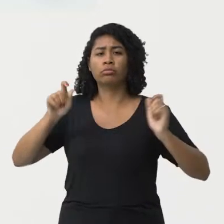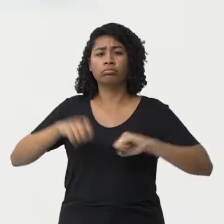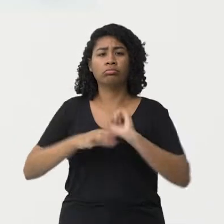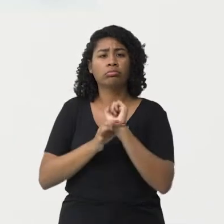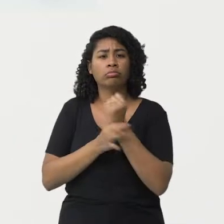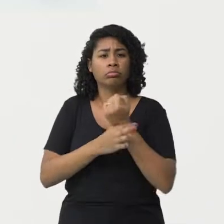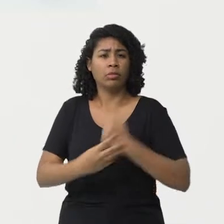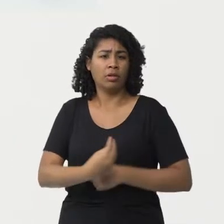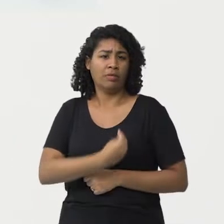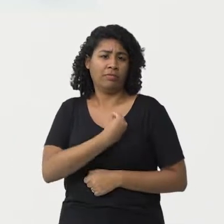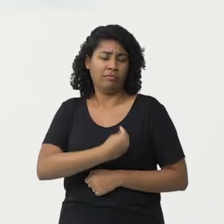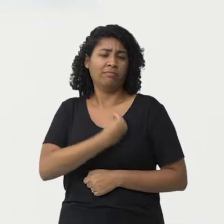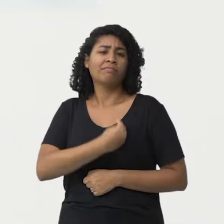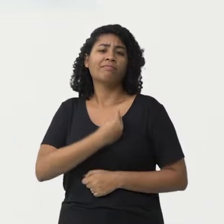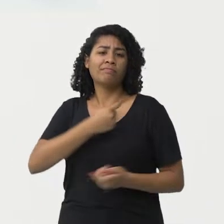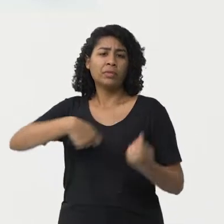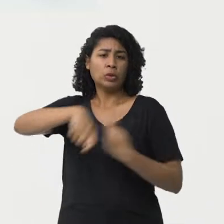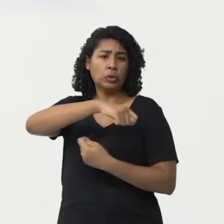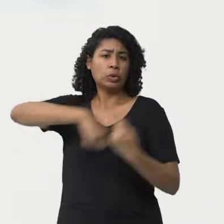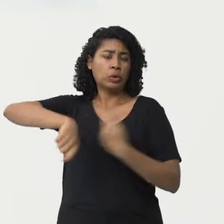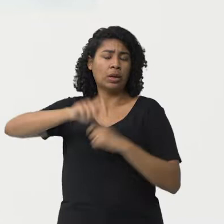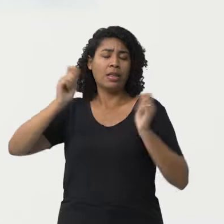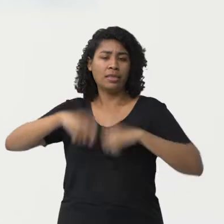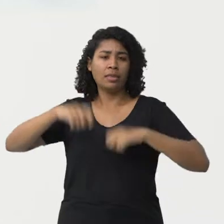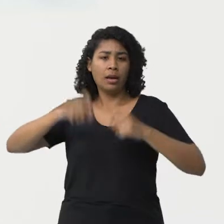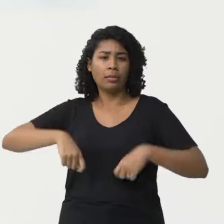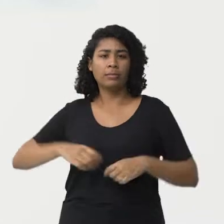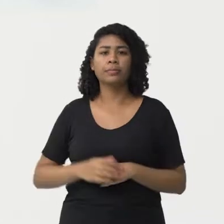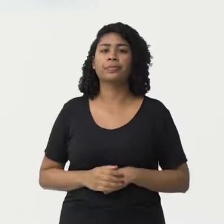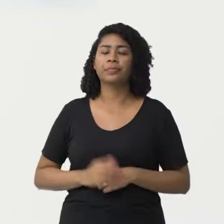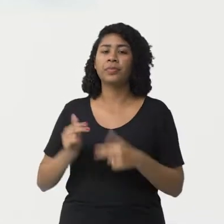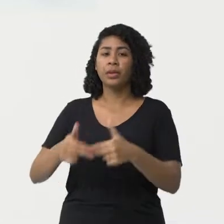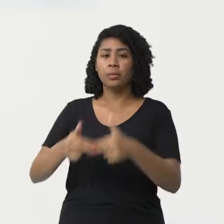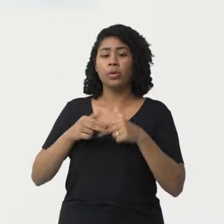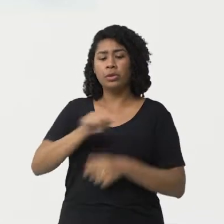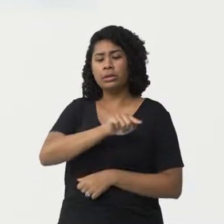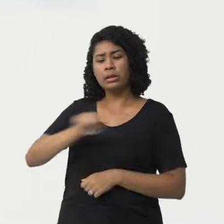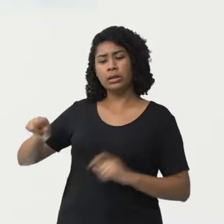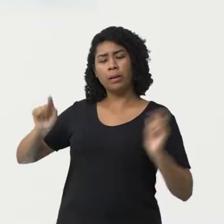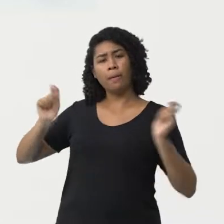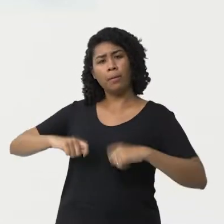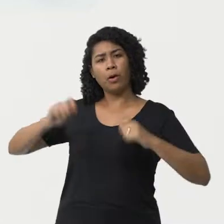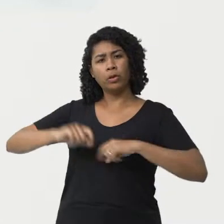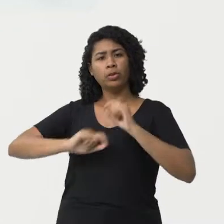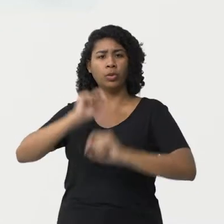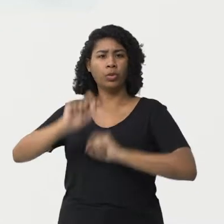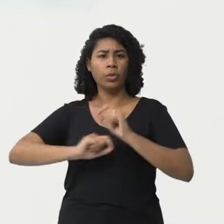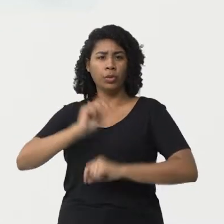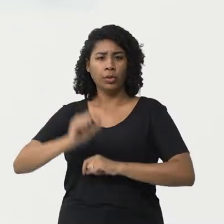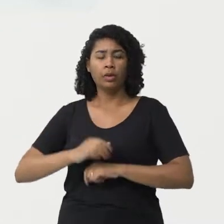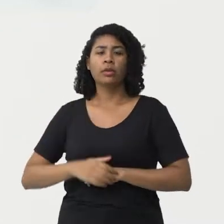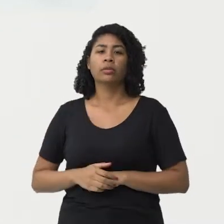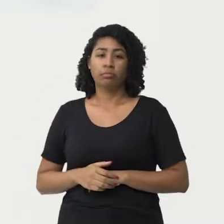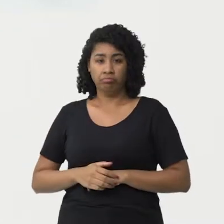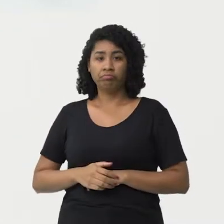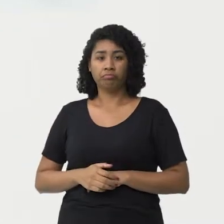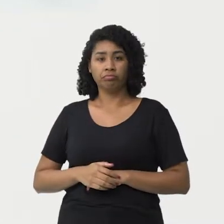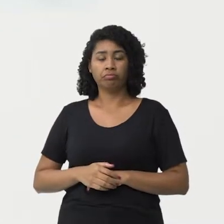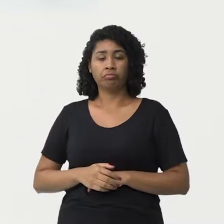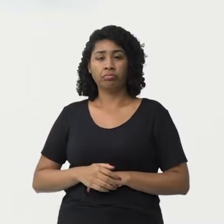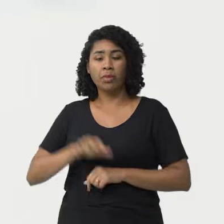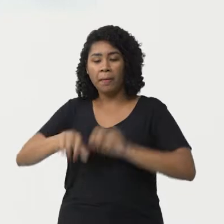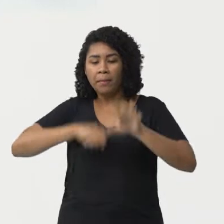algum rendimento econômico. Então, elas podem, então, através de fazer remédios,